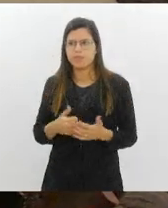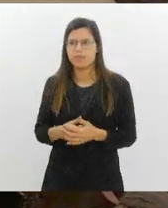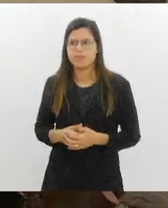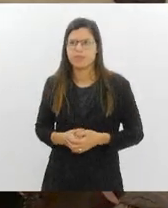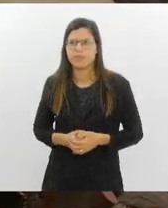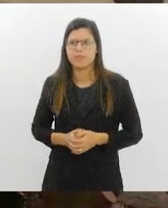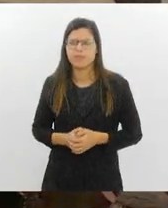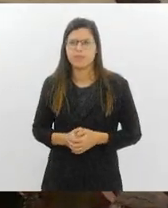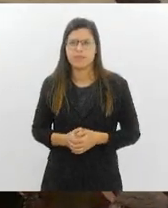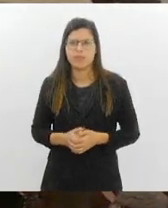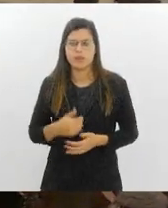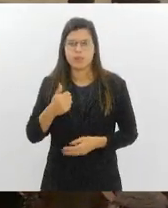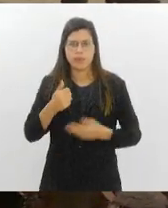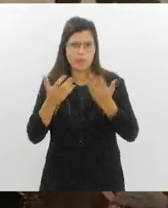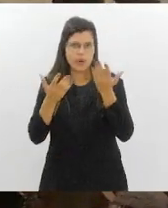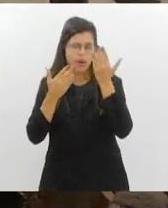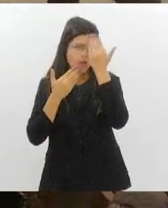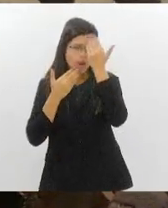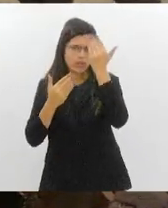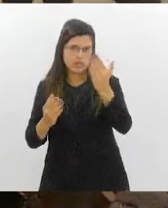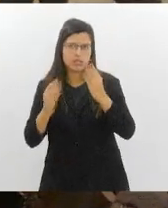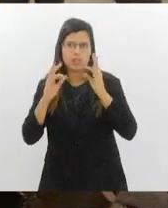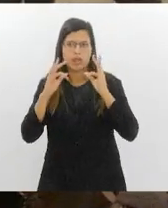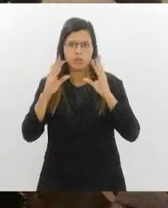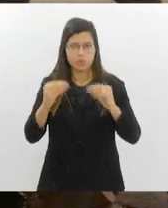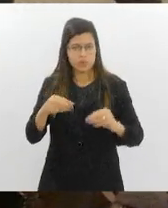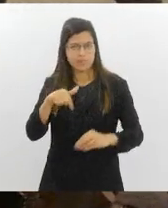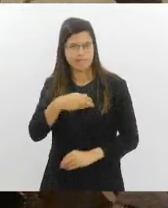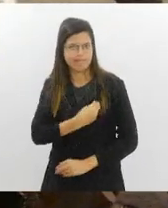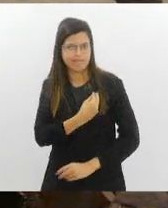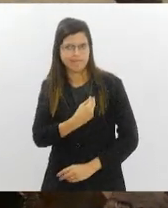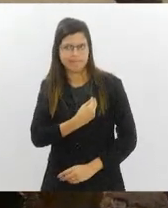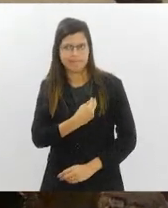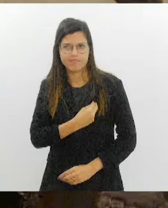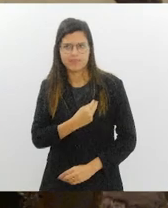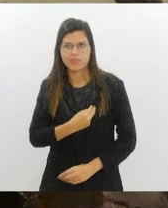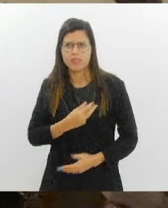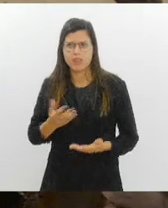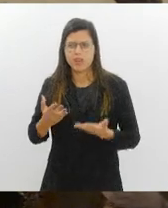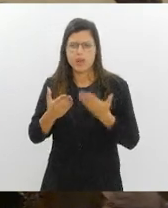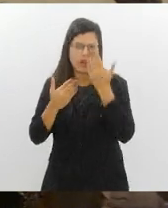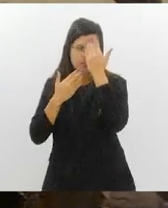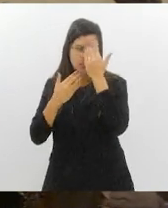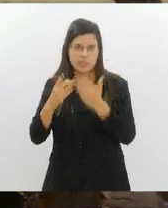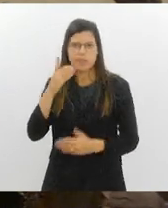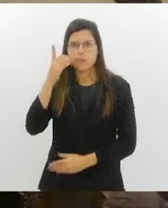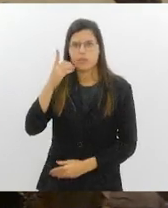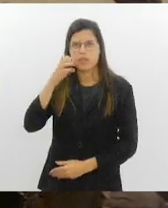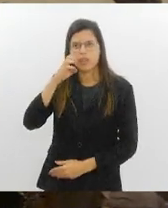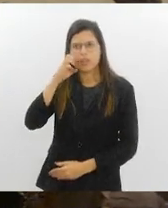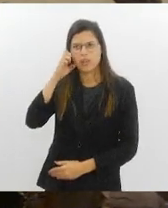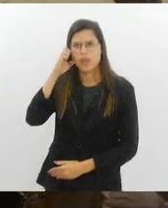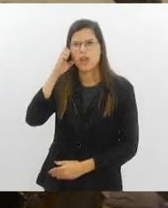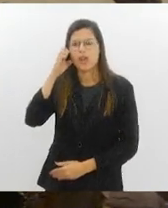Primeiro eu quero agradecer a todos e todas os que estão aqui presentes. Eu quero agradecer a deputada Érica, ao Mink,